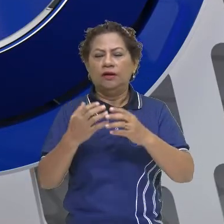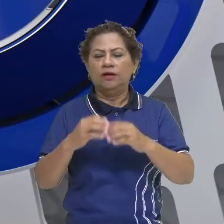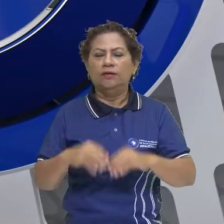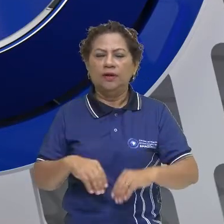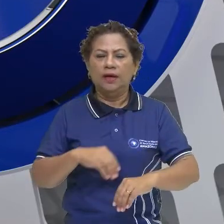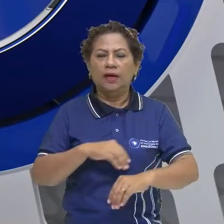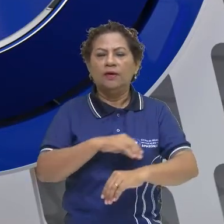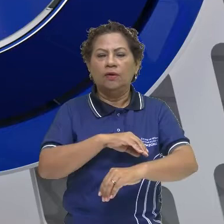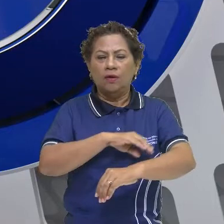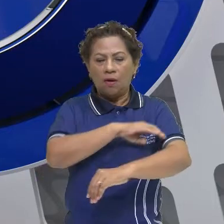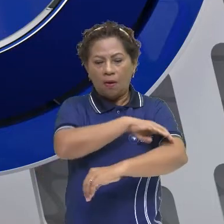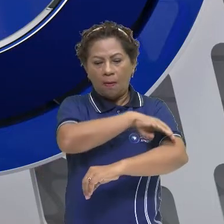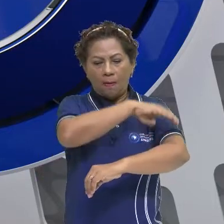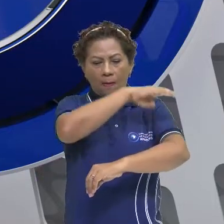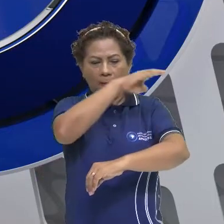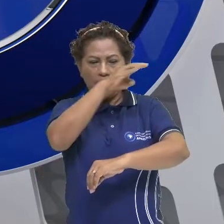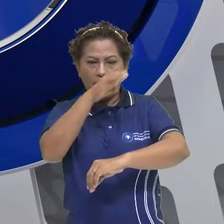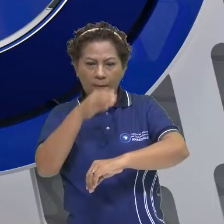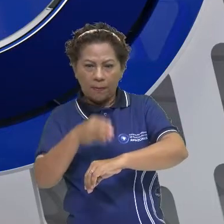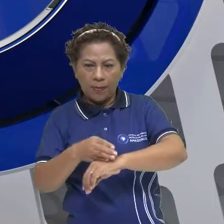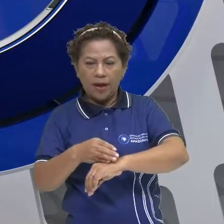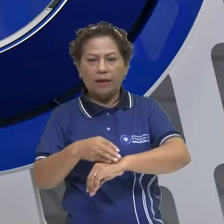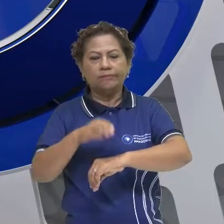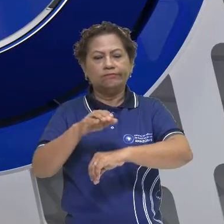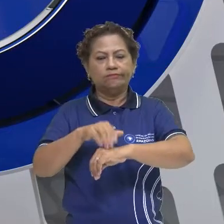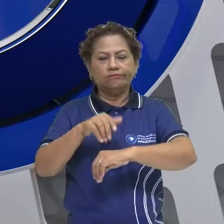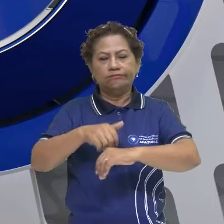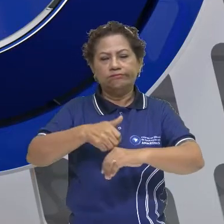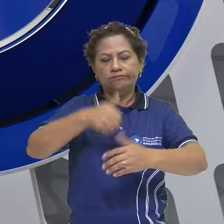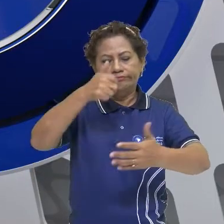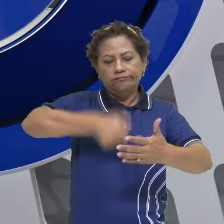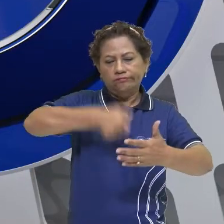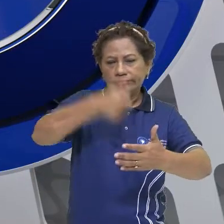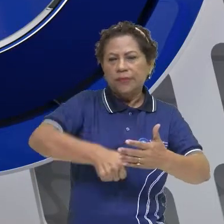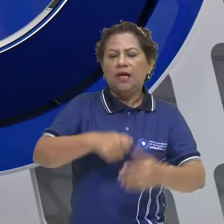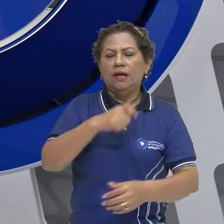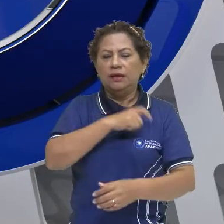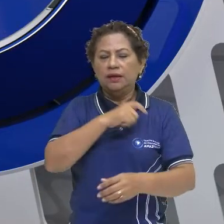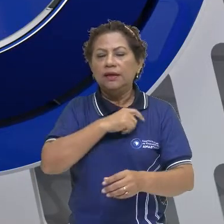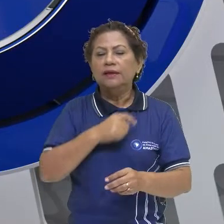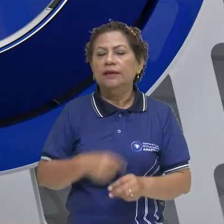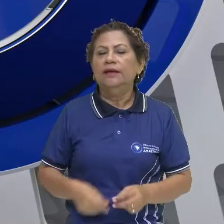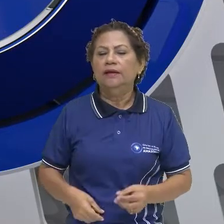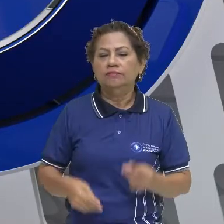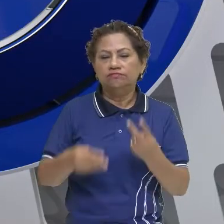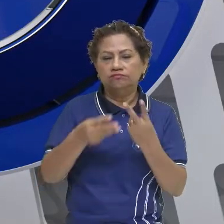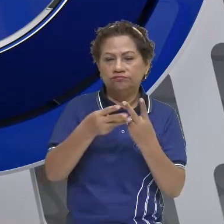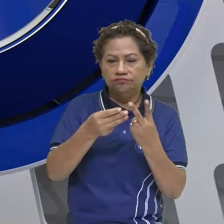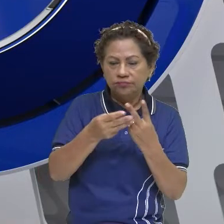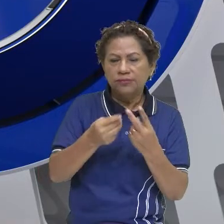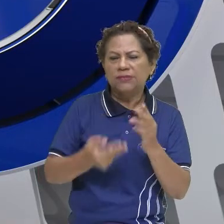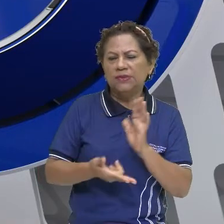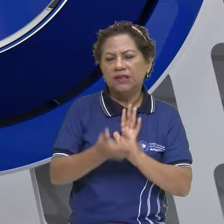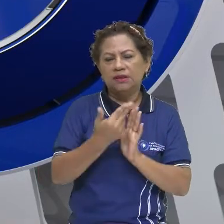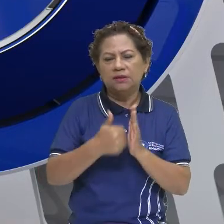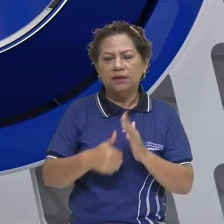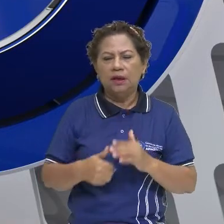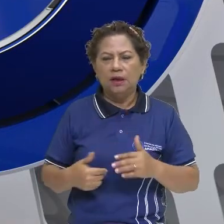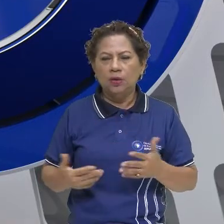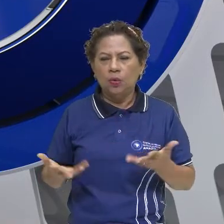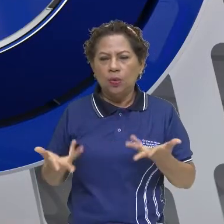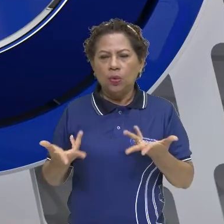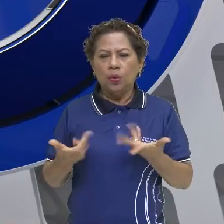temática. E em muitas dessas obras, eles fazem referências indígenas também. Então, eles trazem, né,